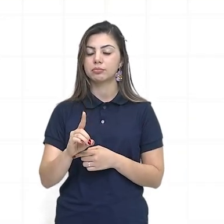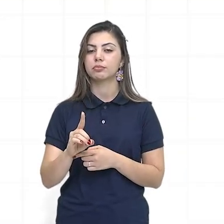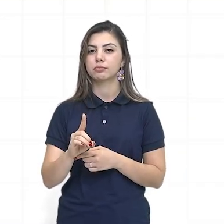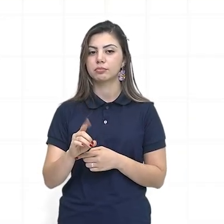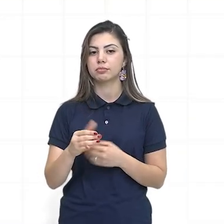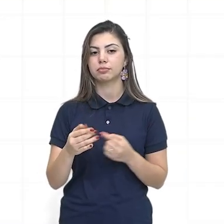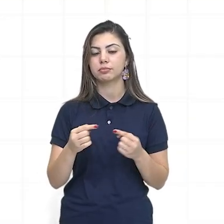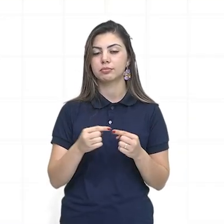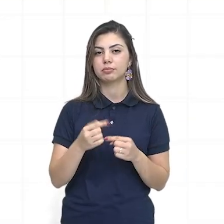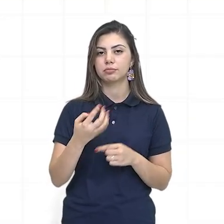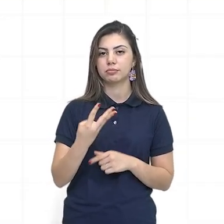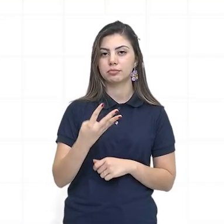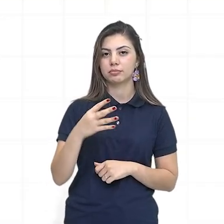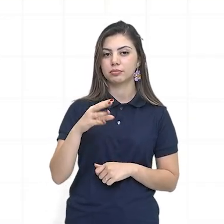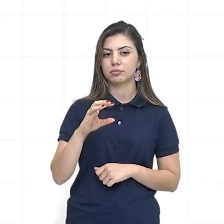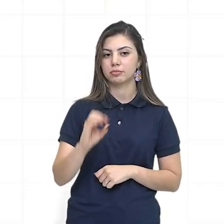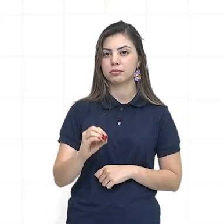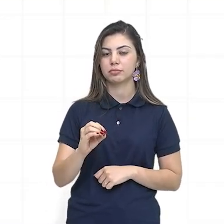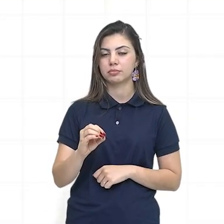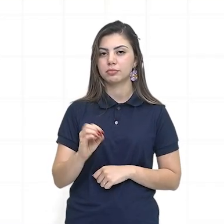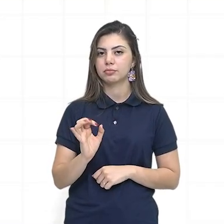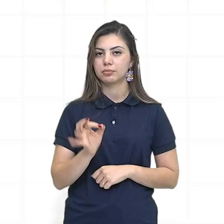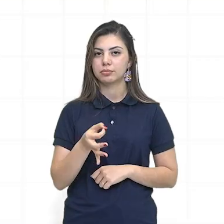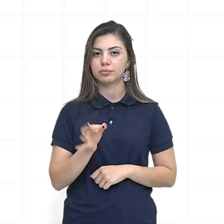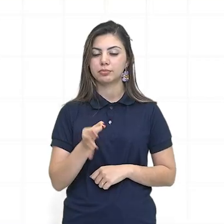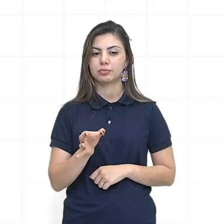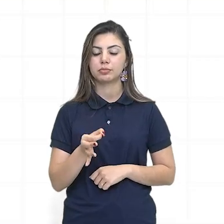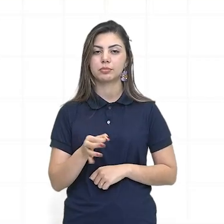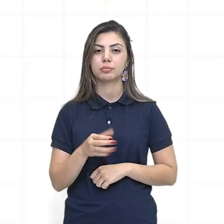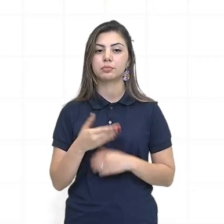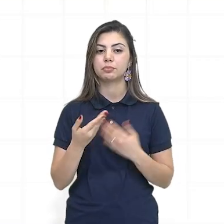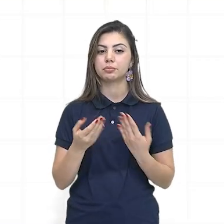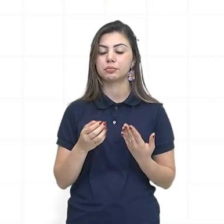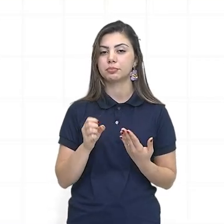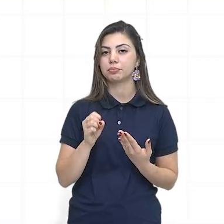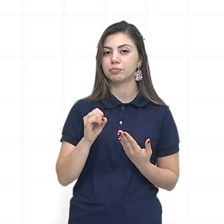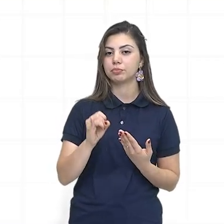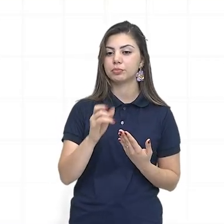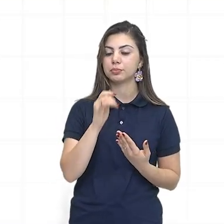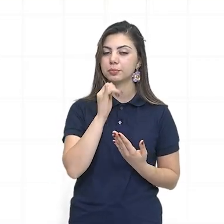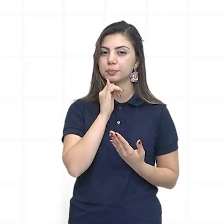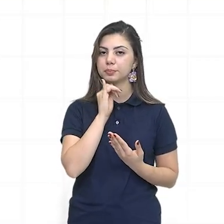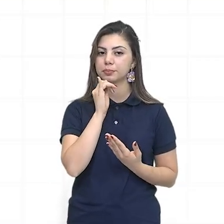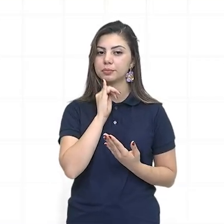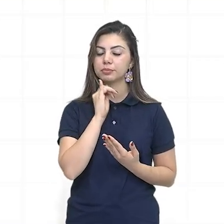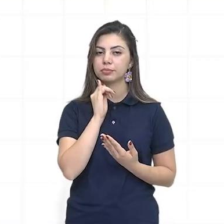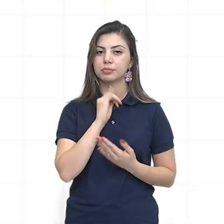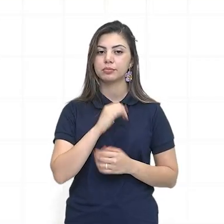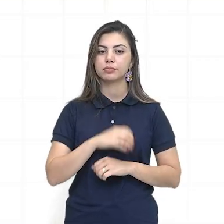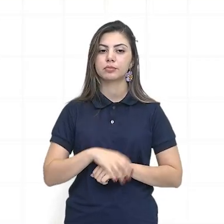dele é quanto? 40. Certo? Se nós tivéssemos aqui, né?